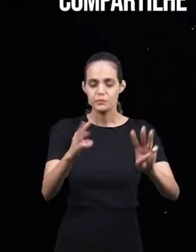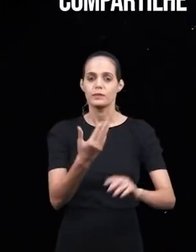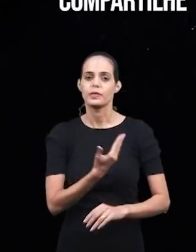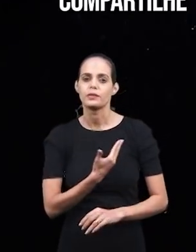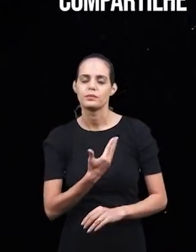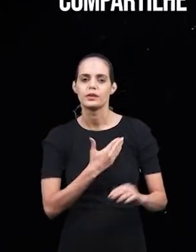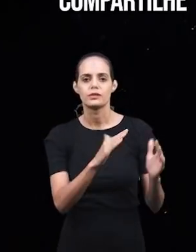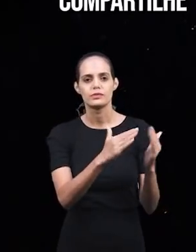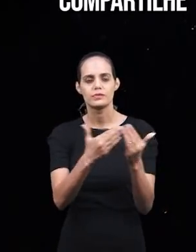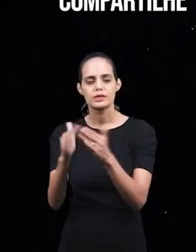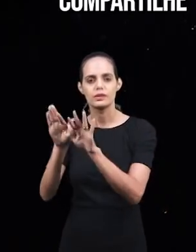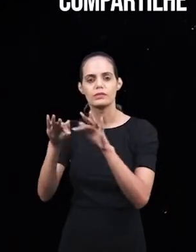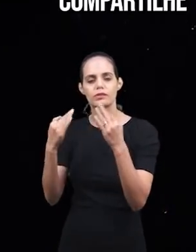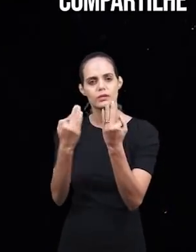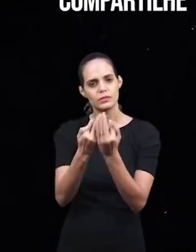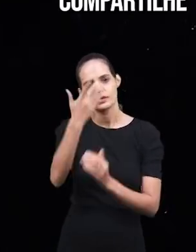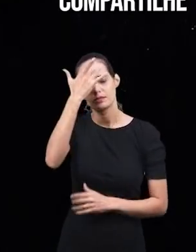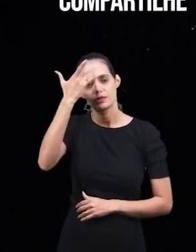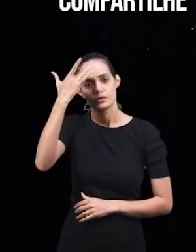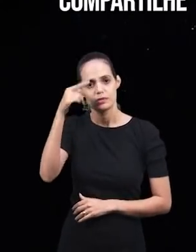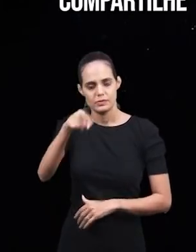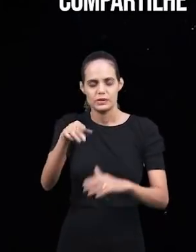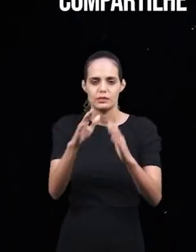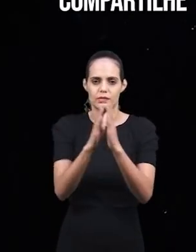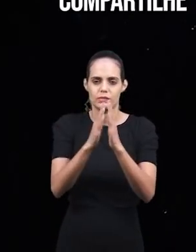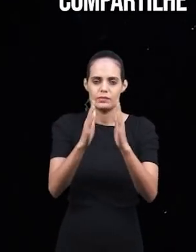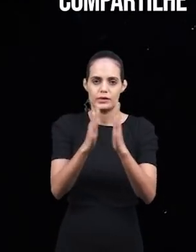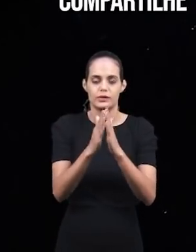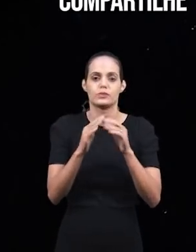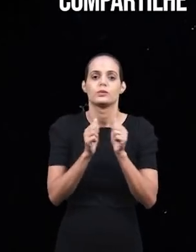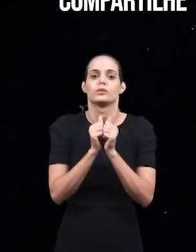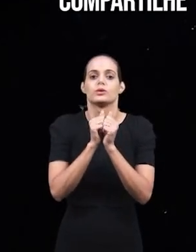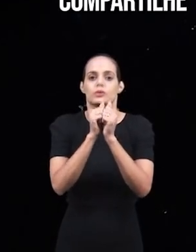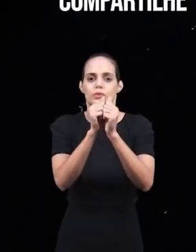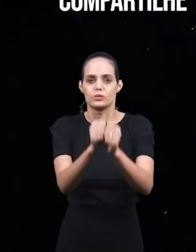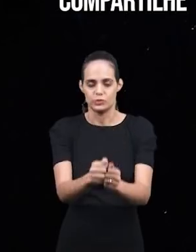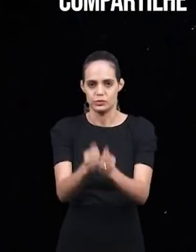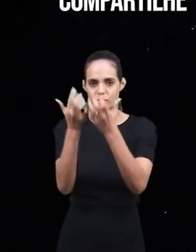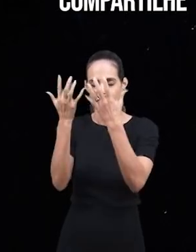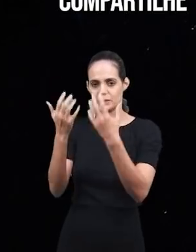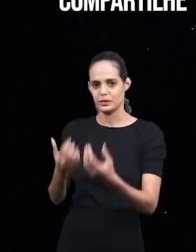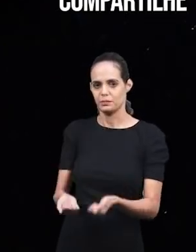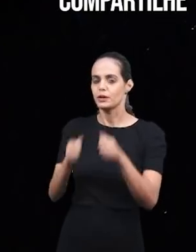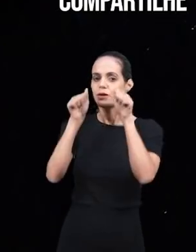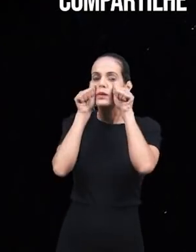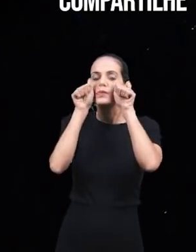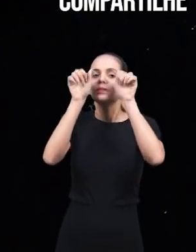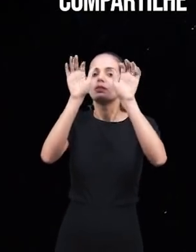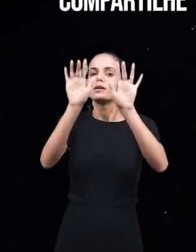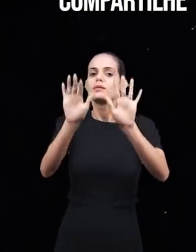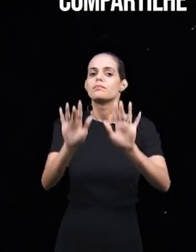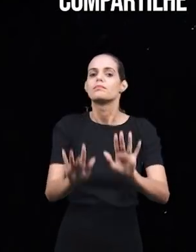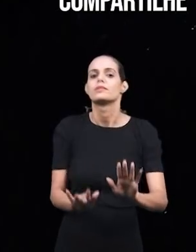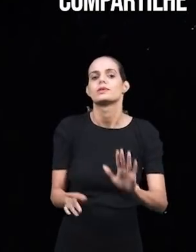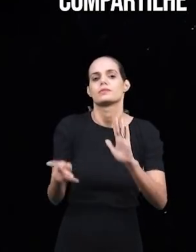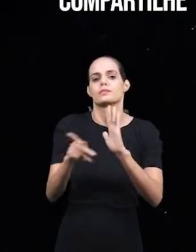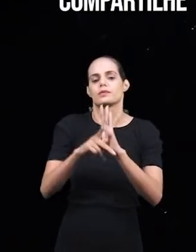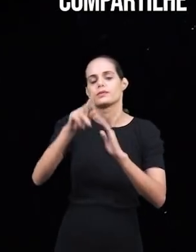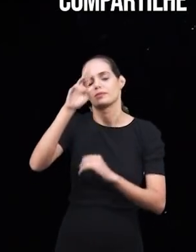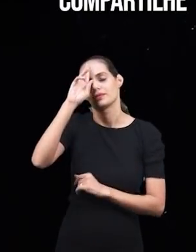vizinhos, parentes, pessoas por quem você está orando. E juntos receberemos uma grande bênção do Senhor.